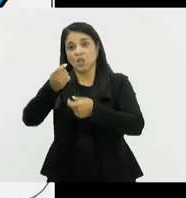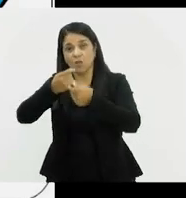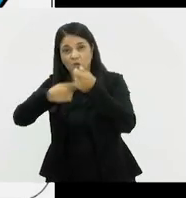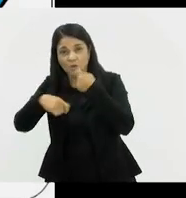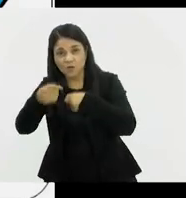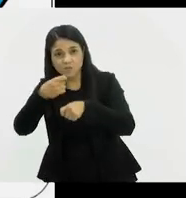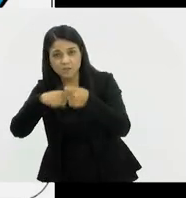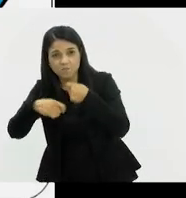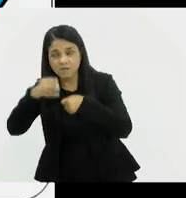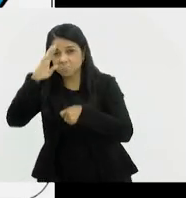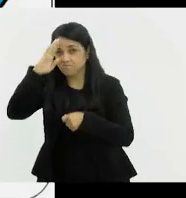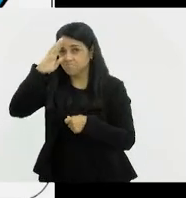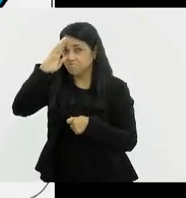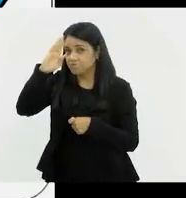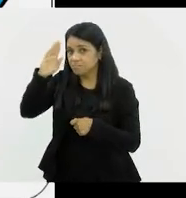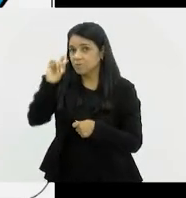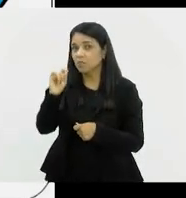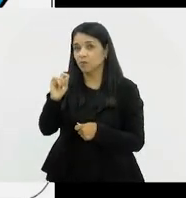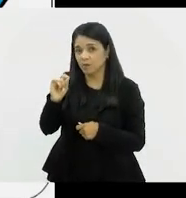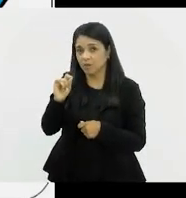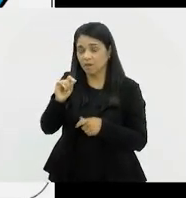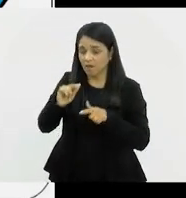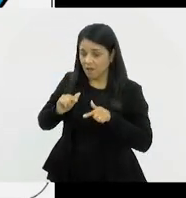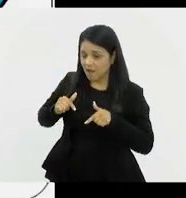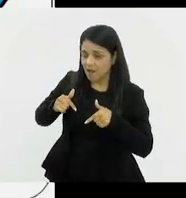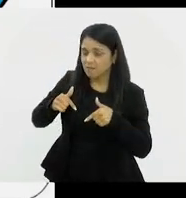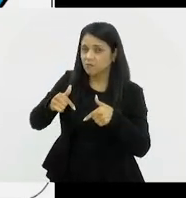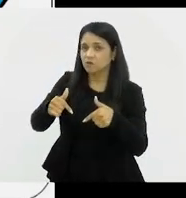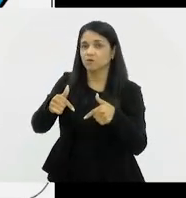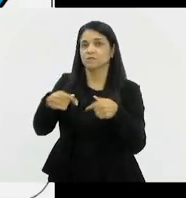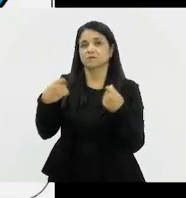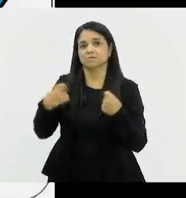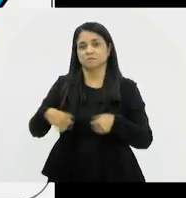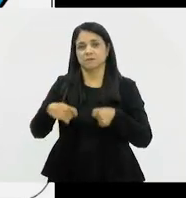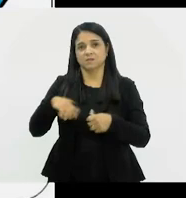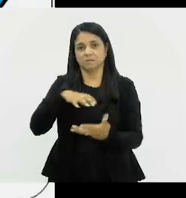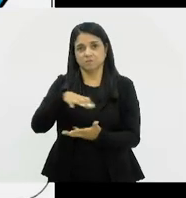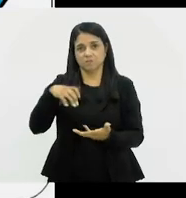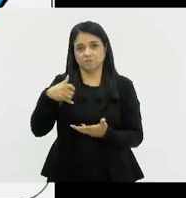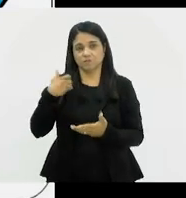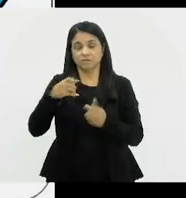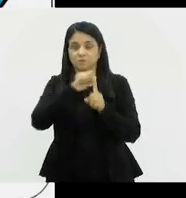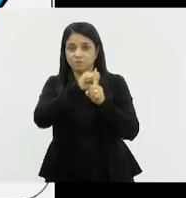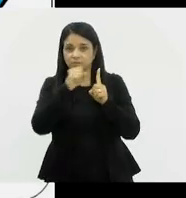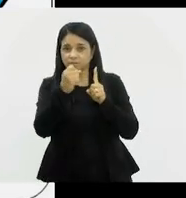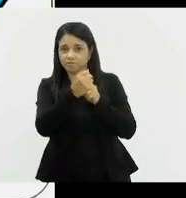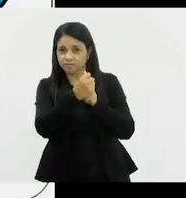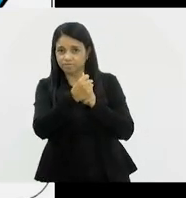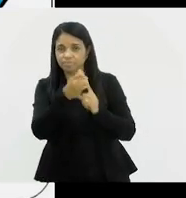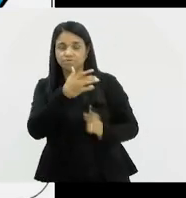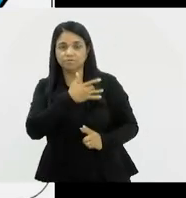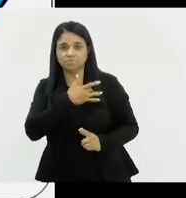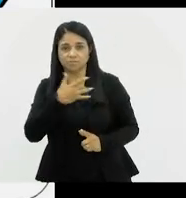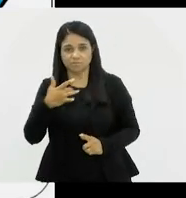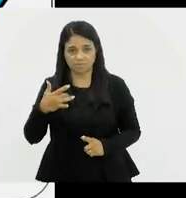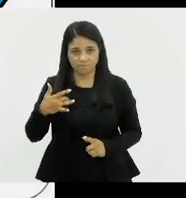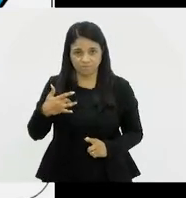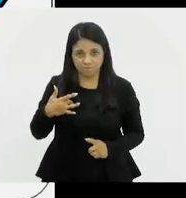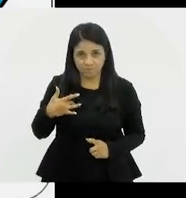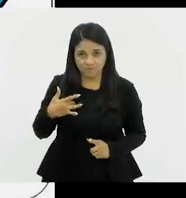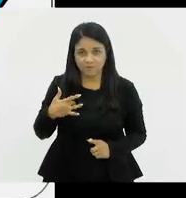poder prover as suas necessidades. Serviços sociais de saúde. Então, acredito